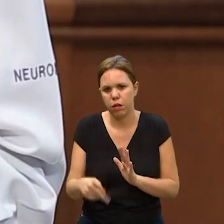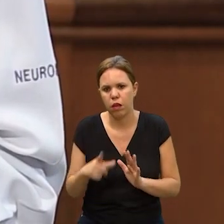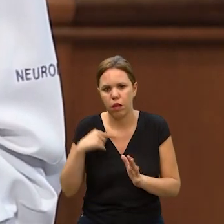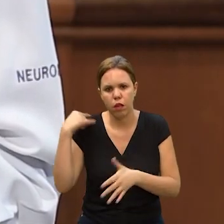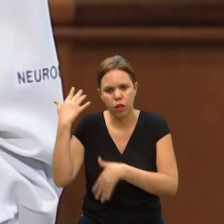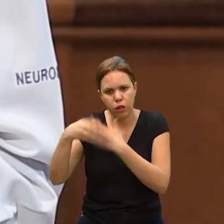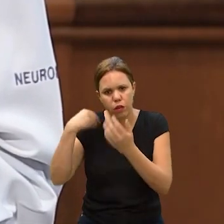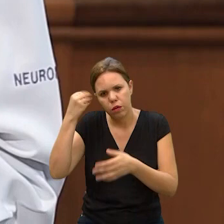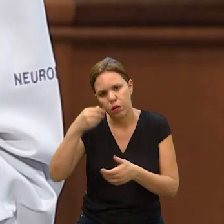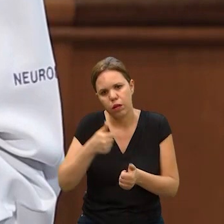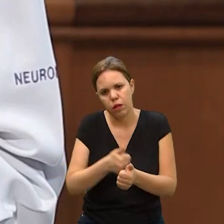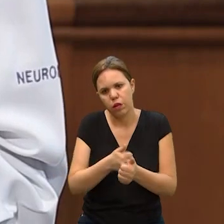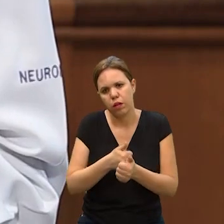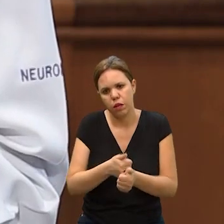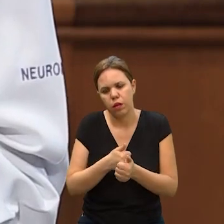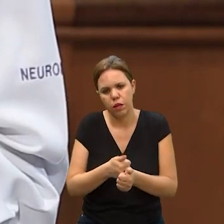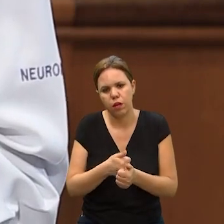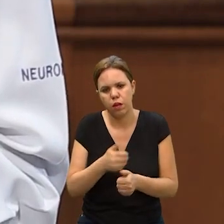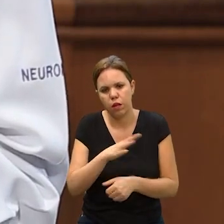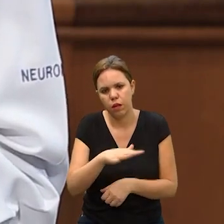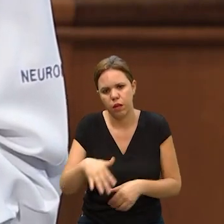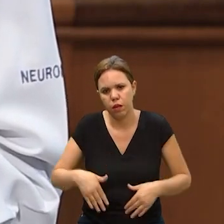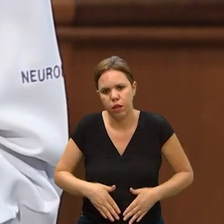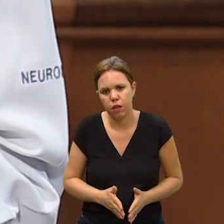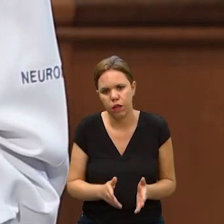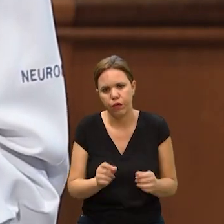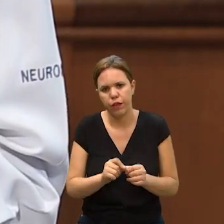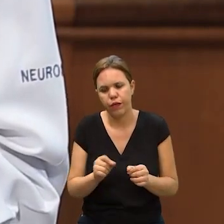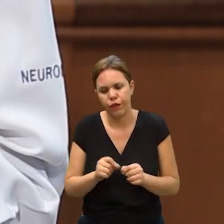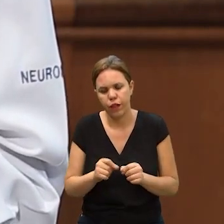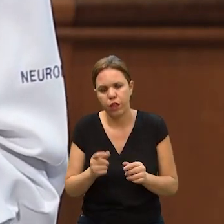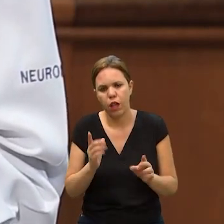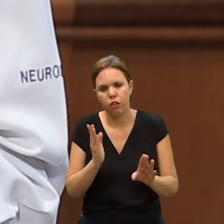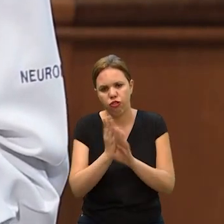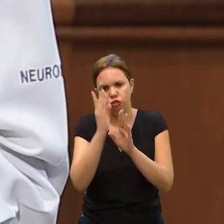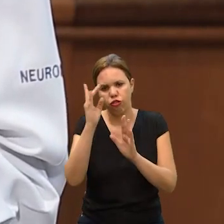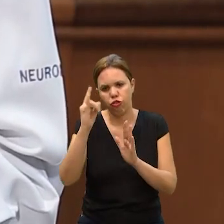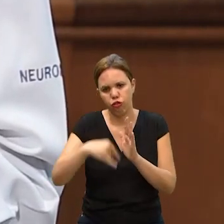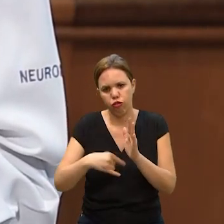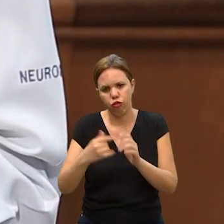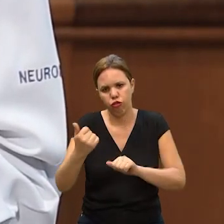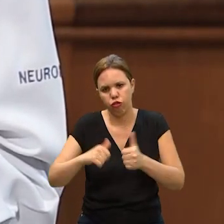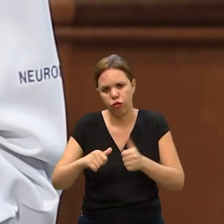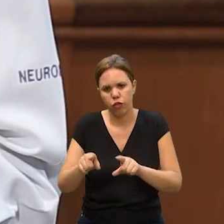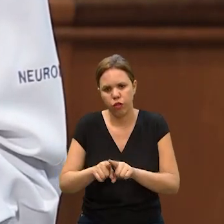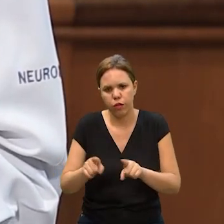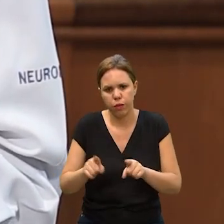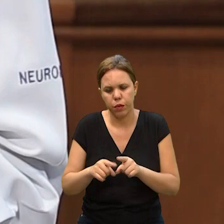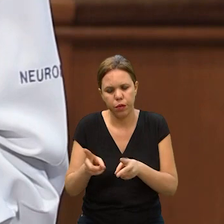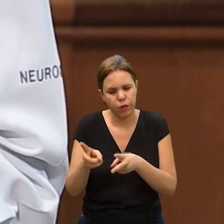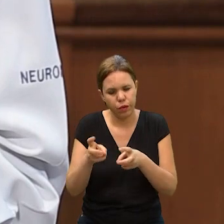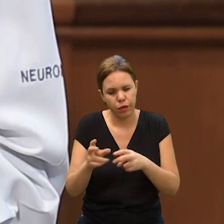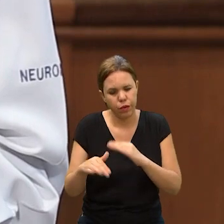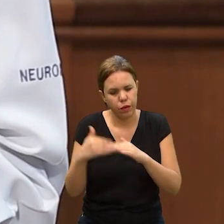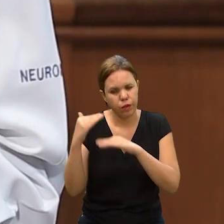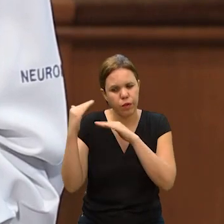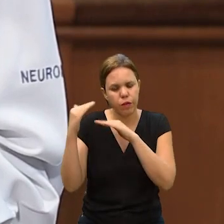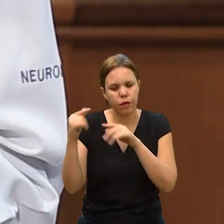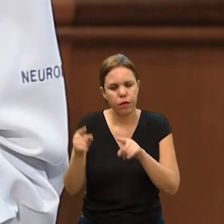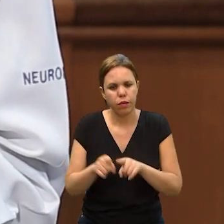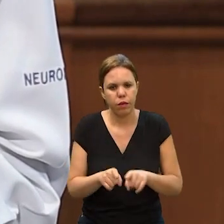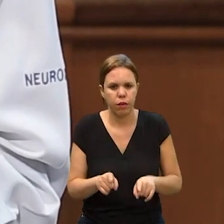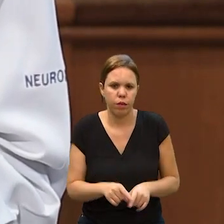para acompanhamento de crianças que nasceram e que foi feito o diagnóstico e depois observando a evolução. E também